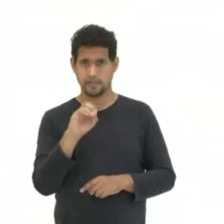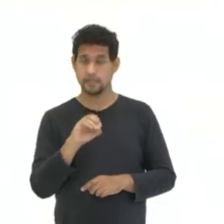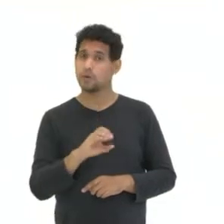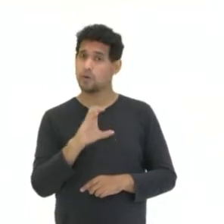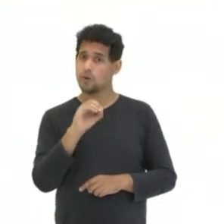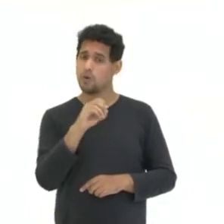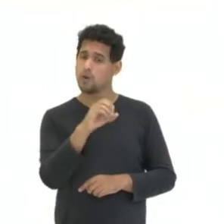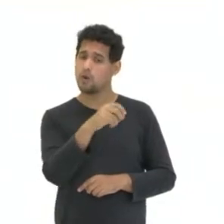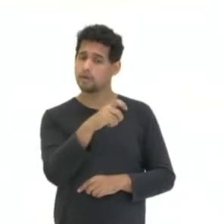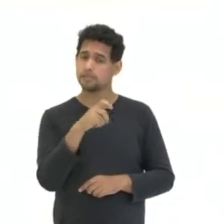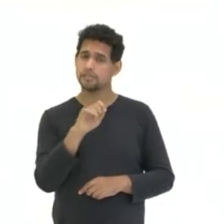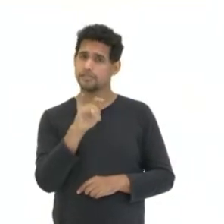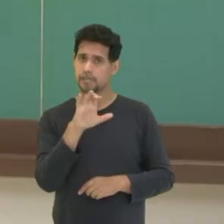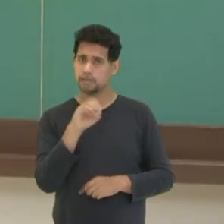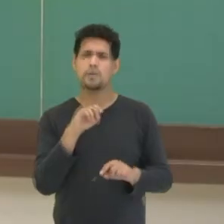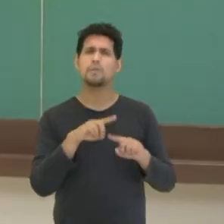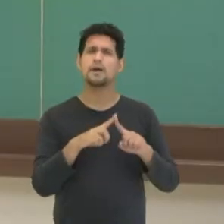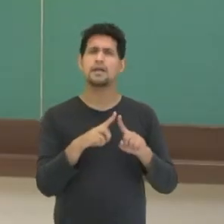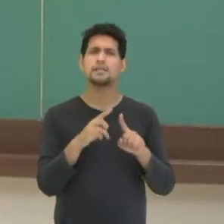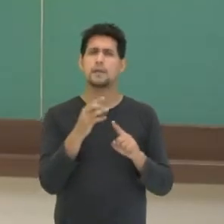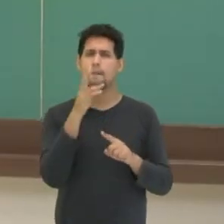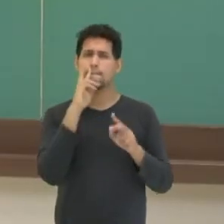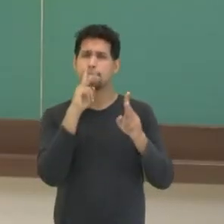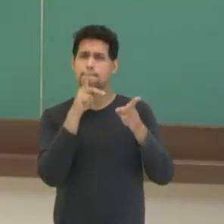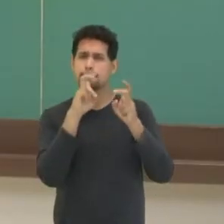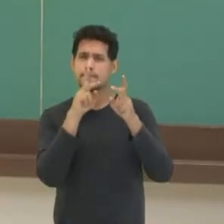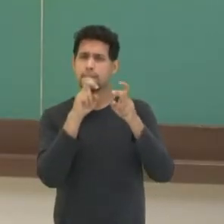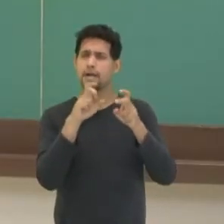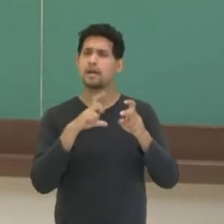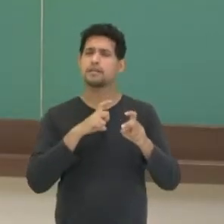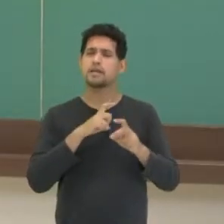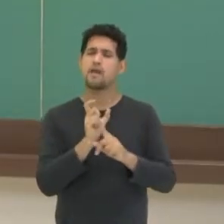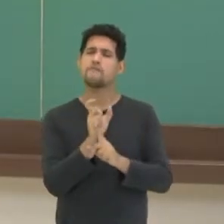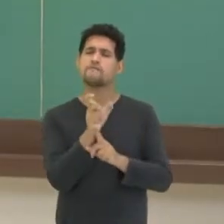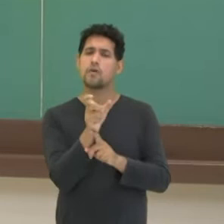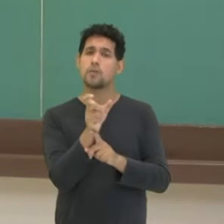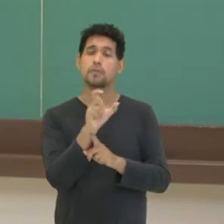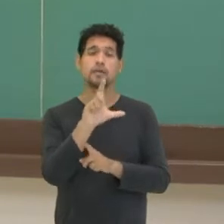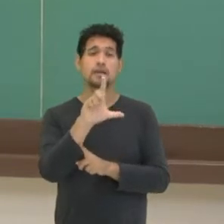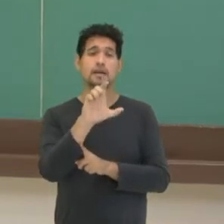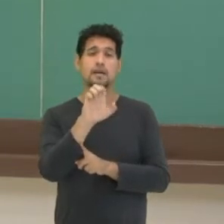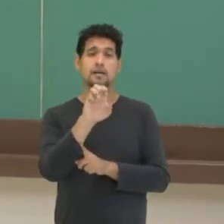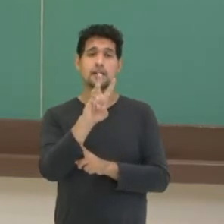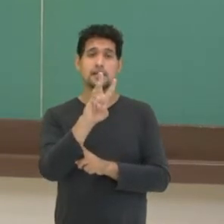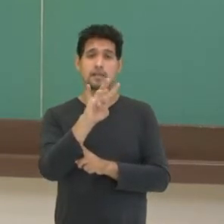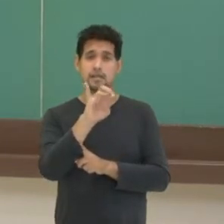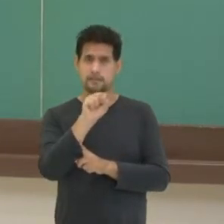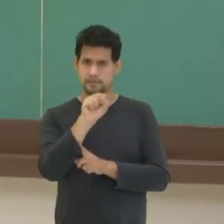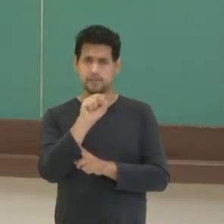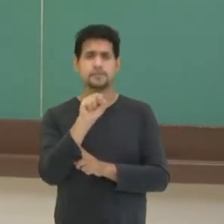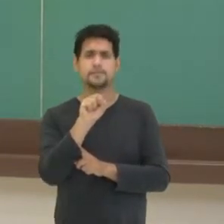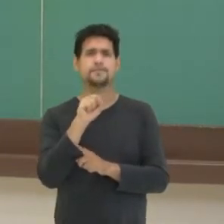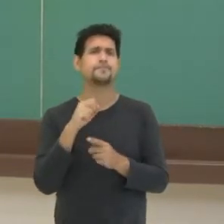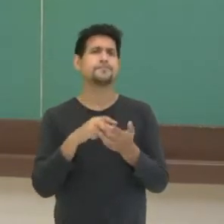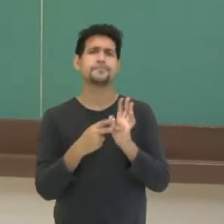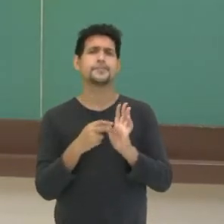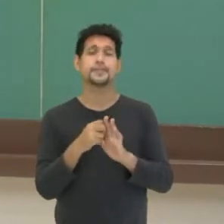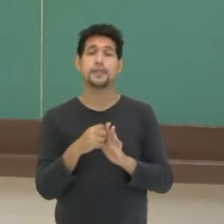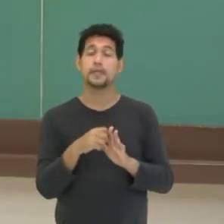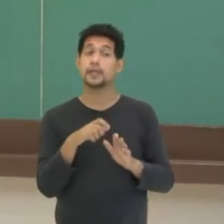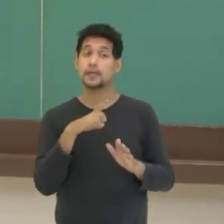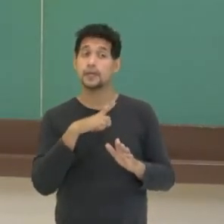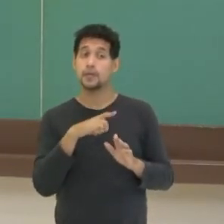oxigênio. Agora, observe, aqui nós temos a fórmula de Lewis, a fórmula eletrônica. O carbono